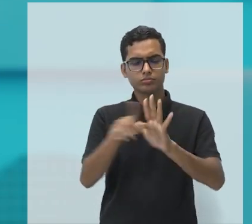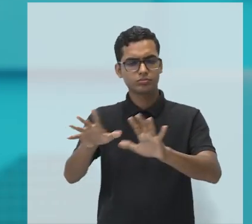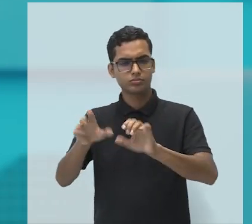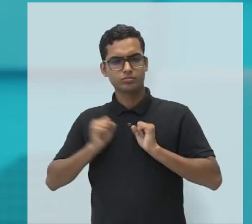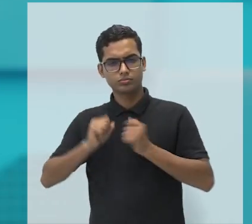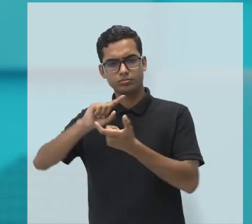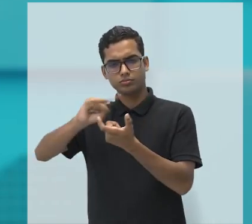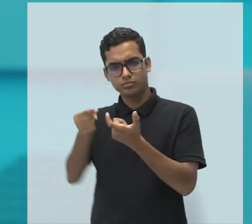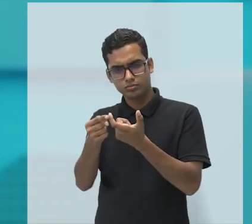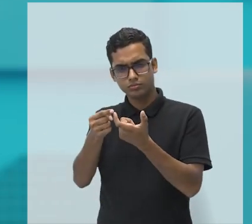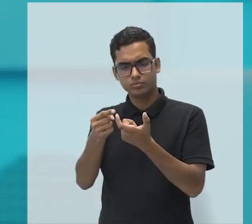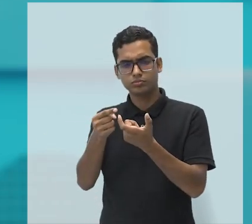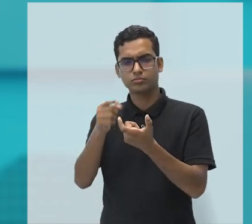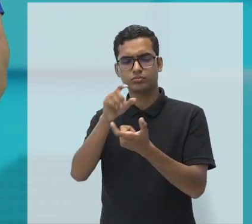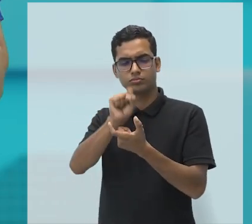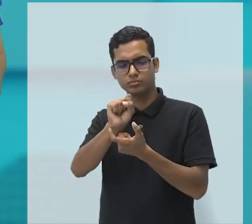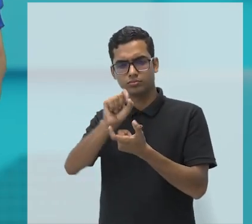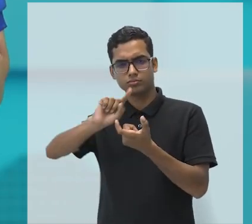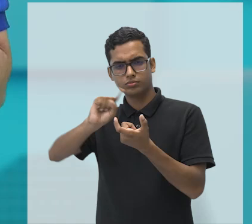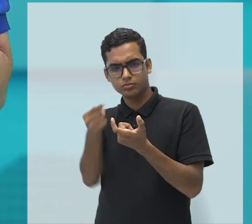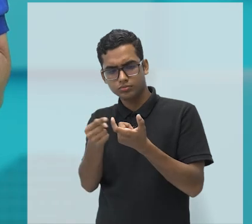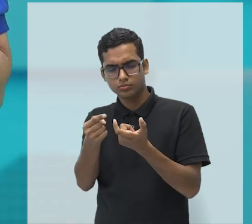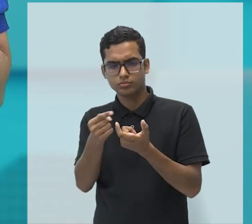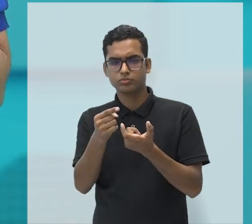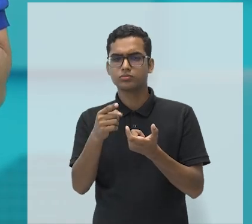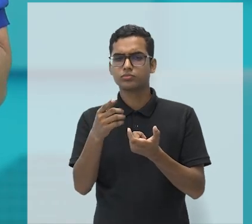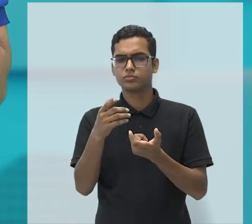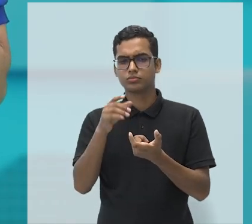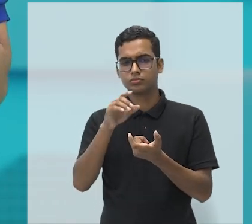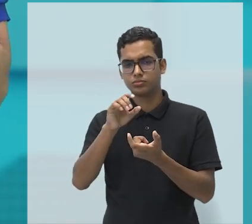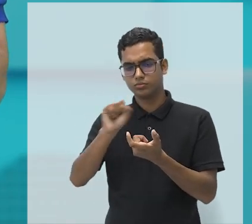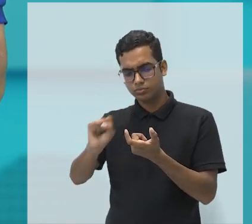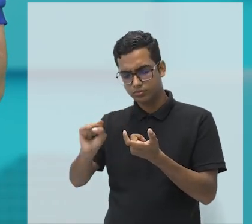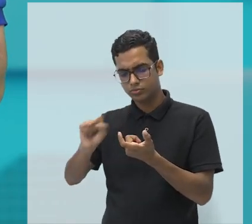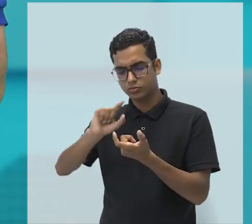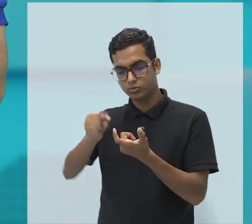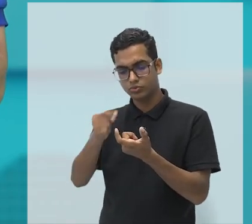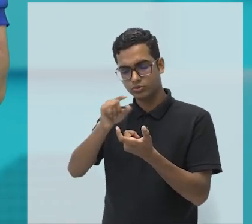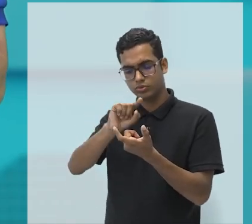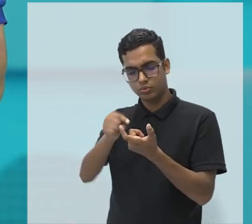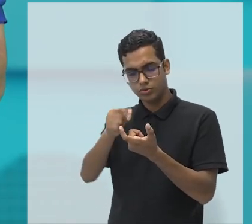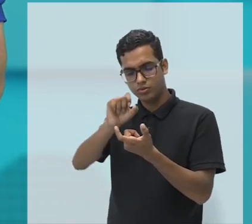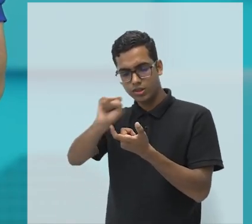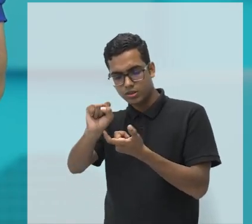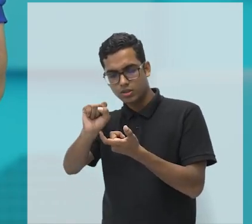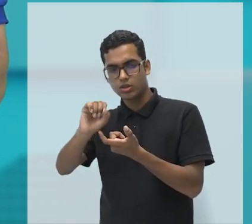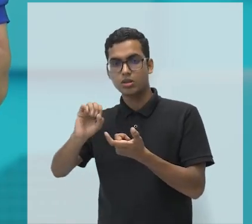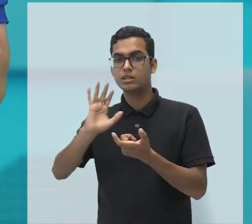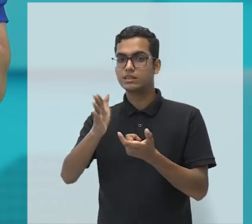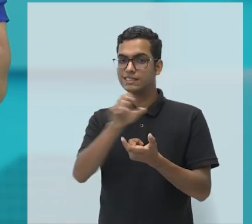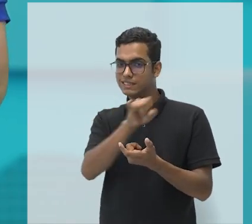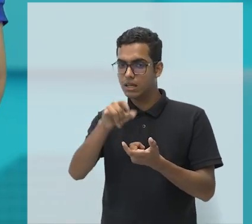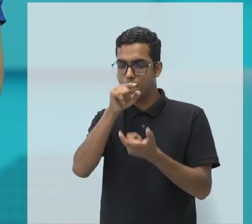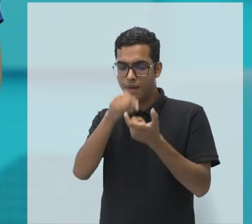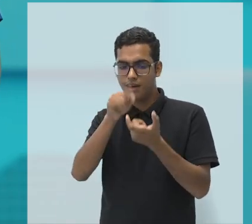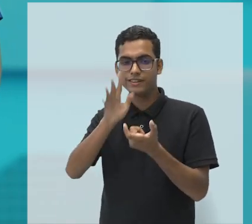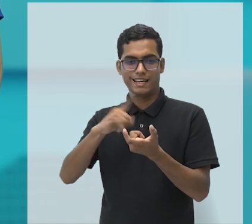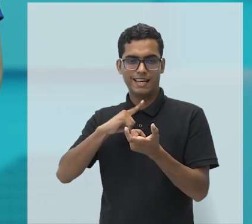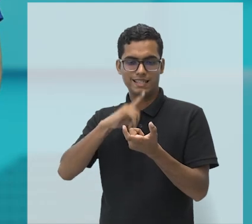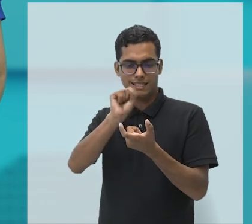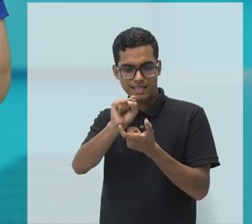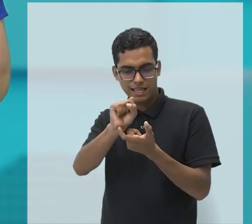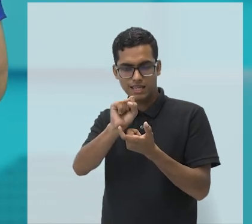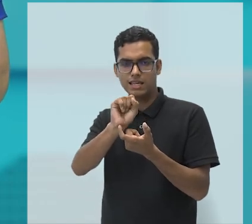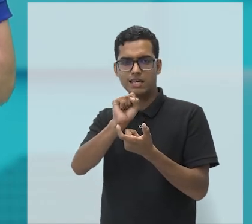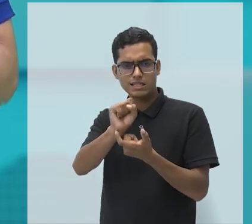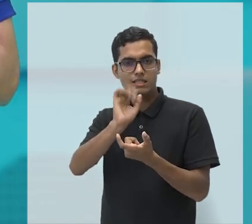Apóstrofo S. Quando a palavrinha já foi terminada em S e eu quero utilizar o apóstrofo para indicar a posse, eu não preciso duplicar